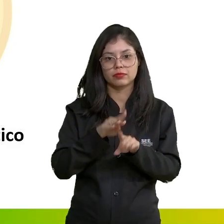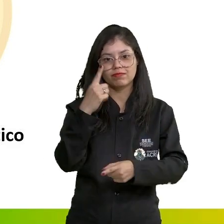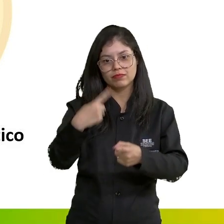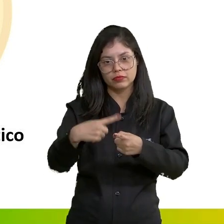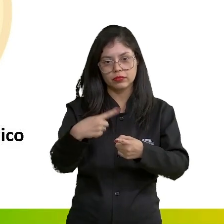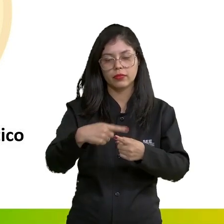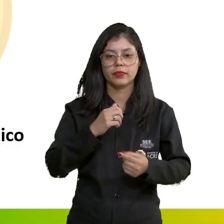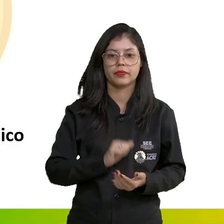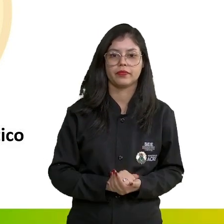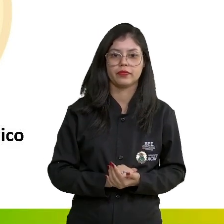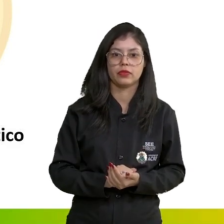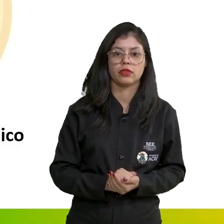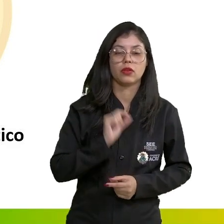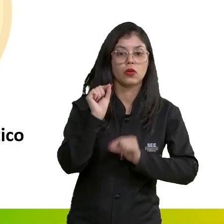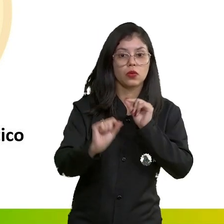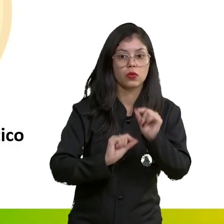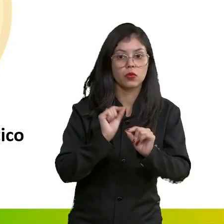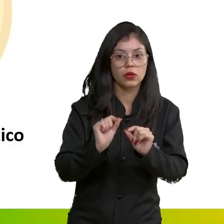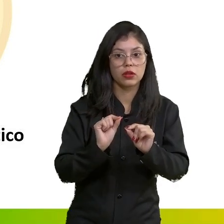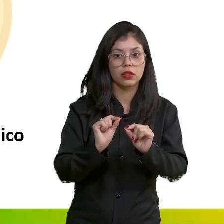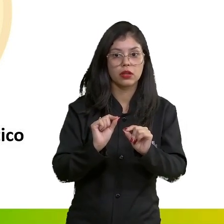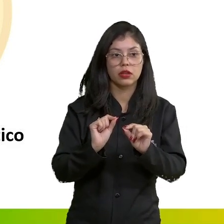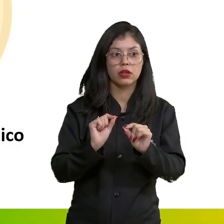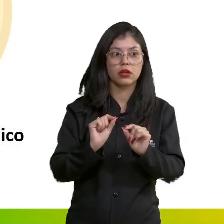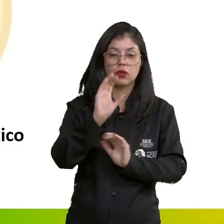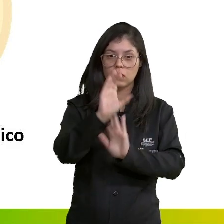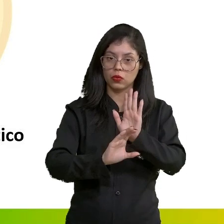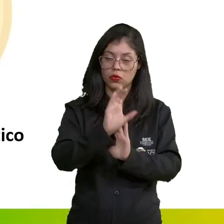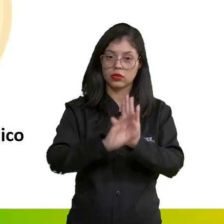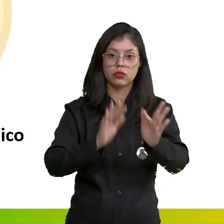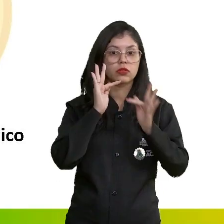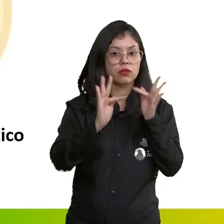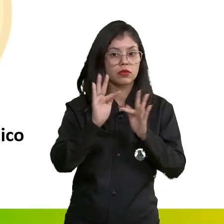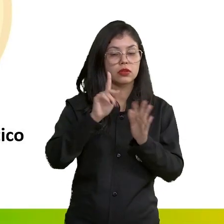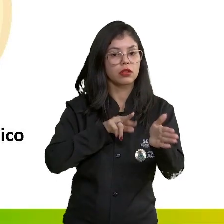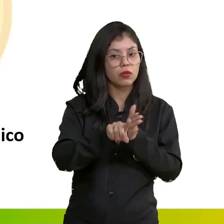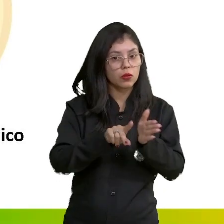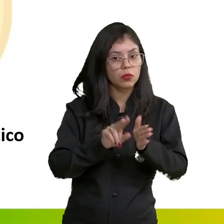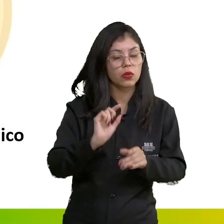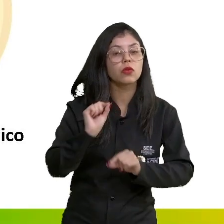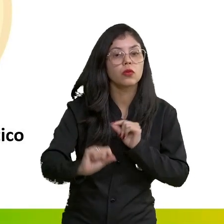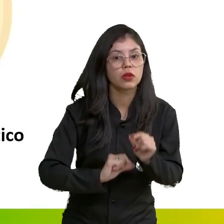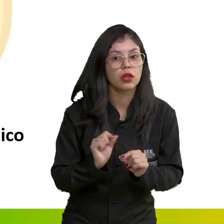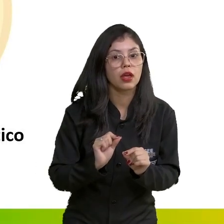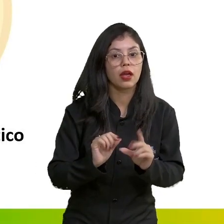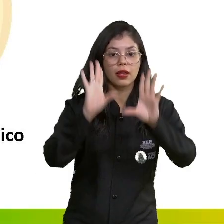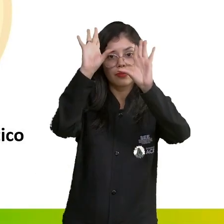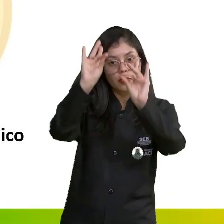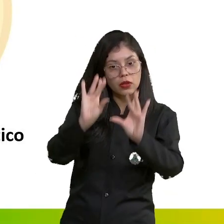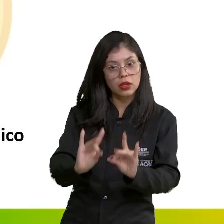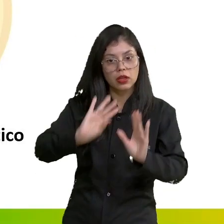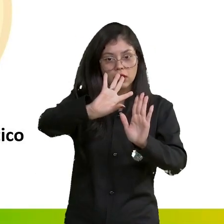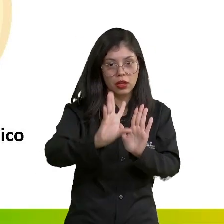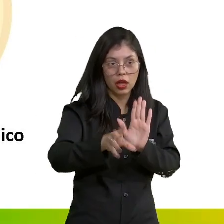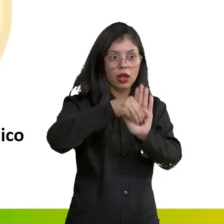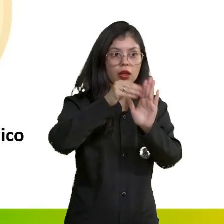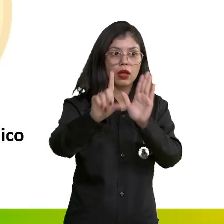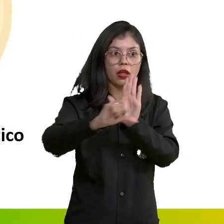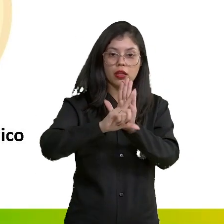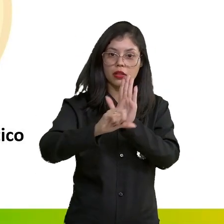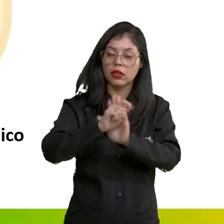porquê, tá? E o que os conceitos de física têm a ver com a biologia? Essa modelagem permite aplicar leis